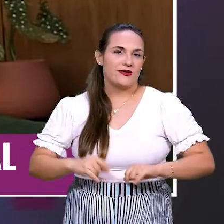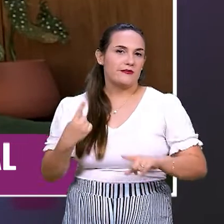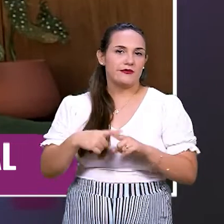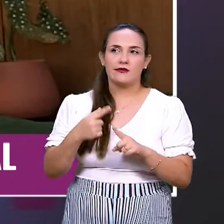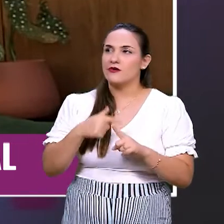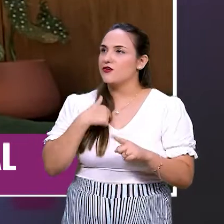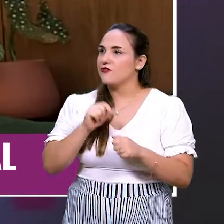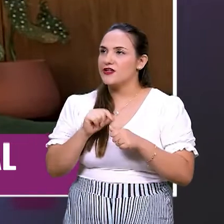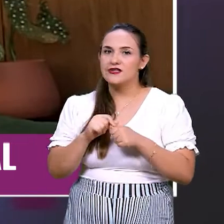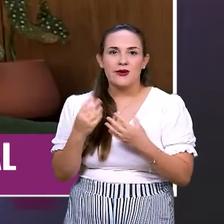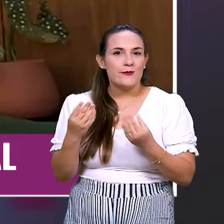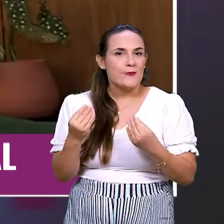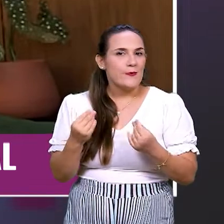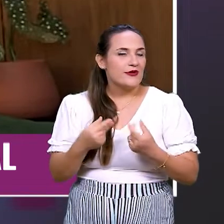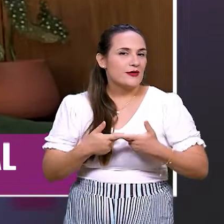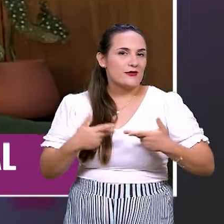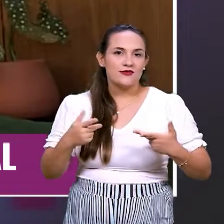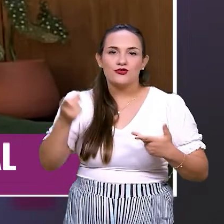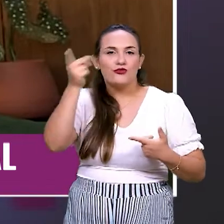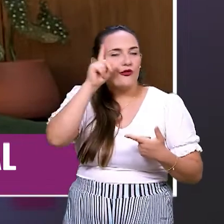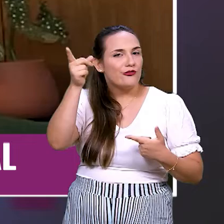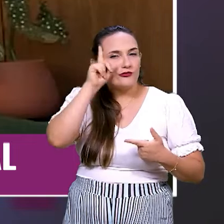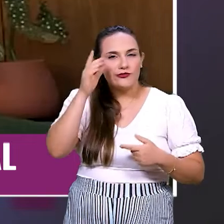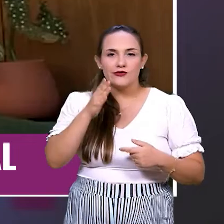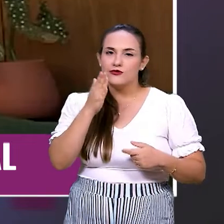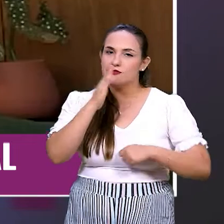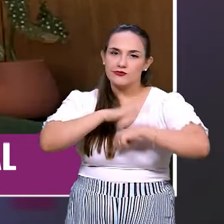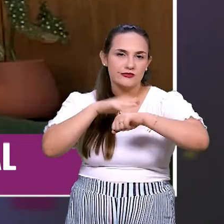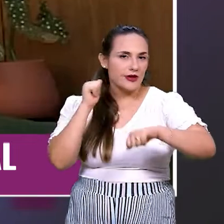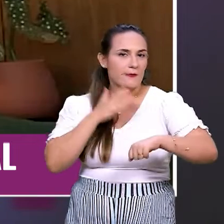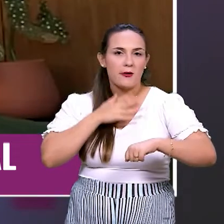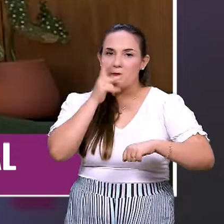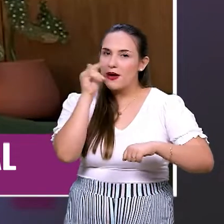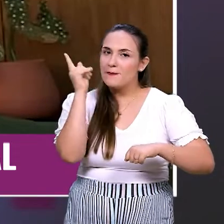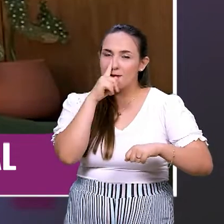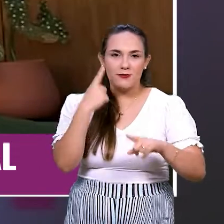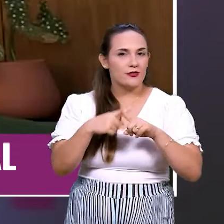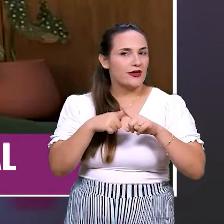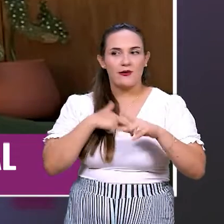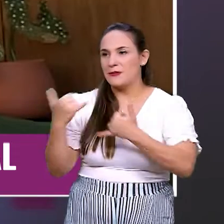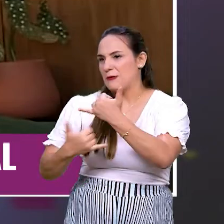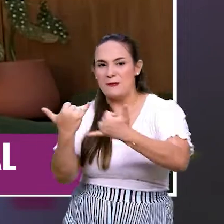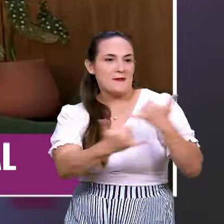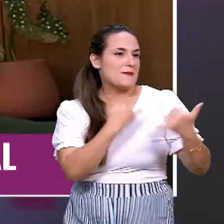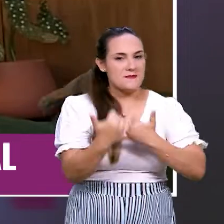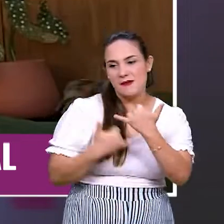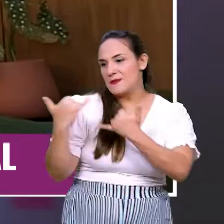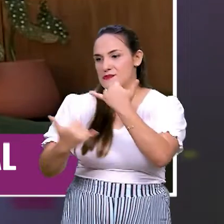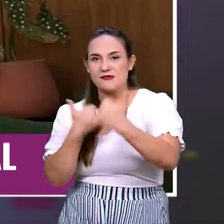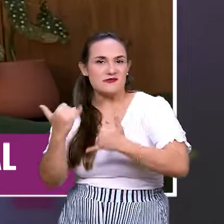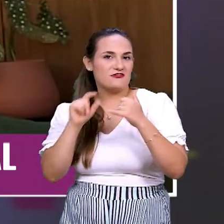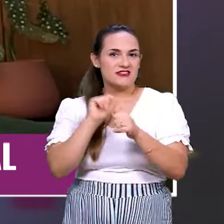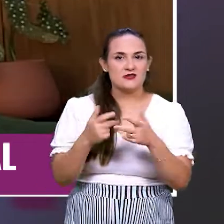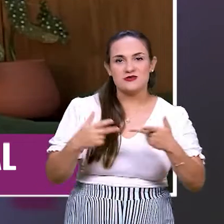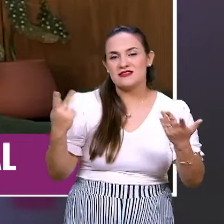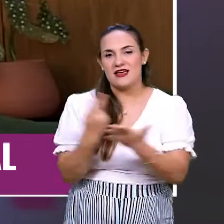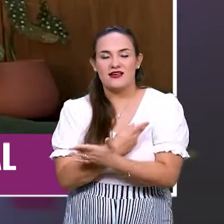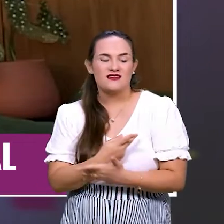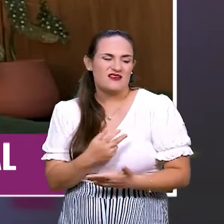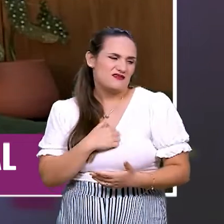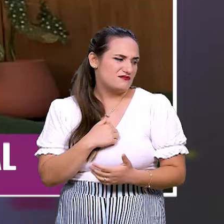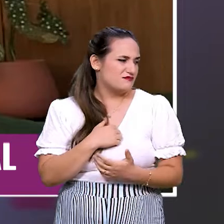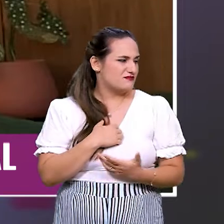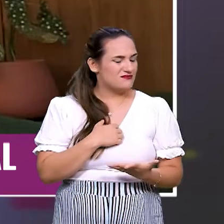meus pais, eu sofria muito no colégio, eu era muito arteiro, meus pais eram chamados quase diariamente na direção. Isso já estava